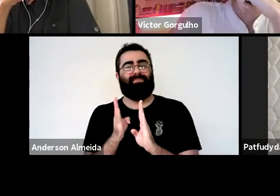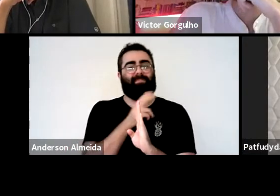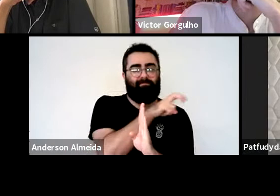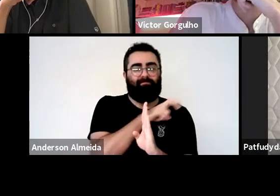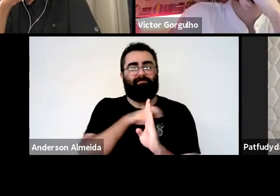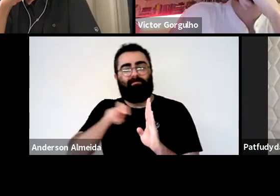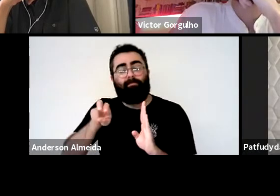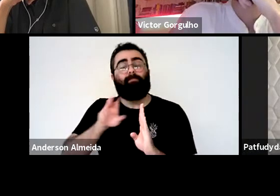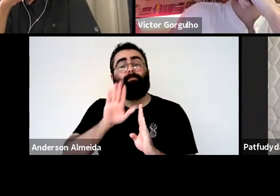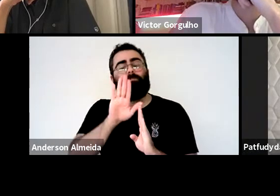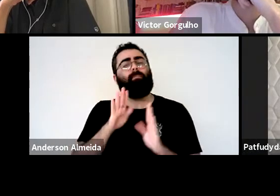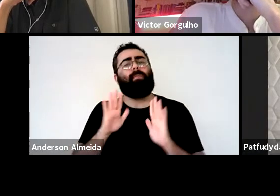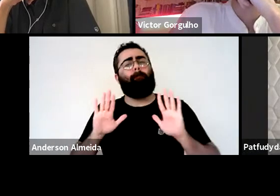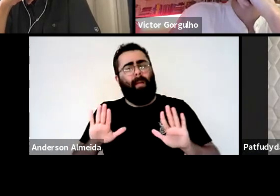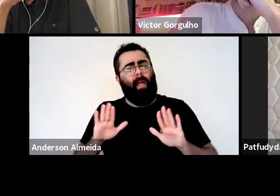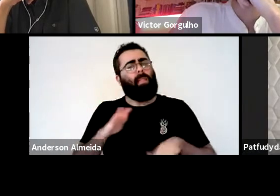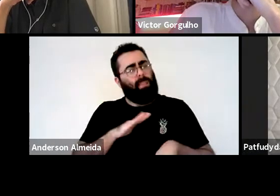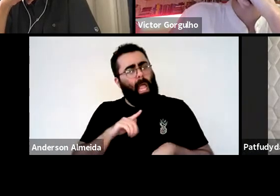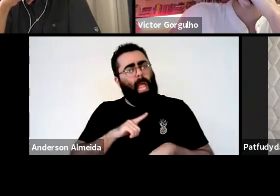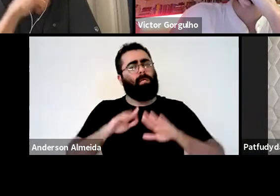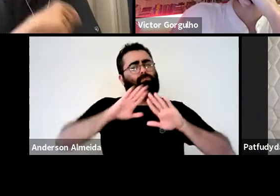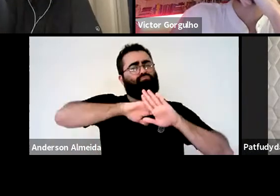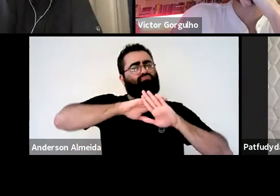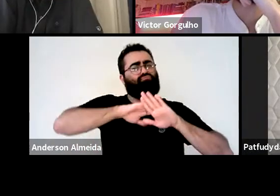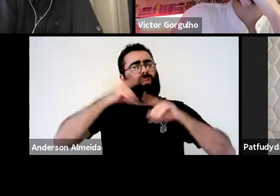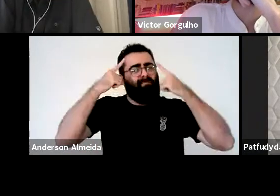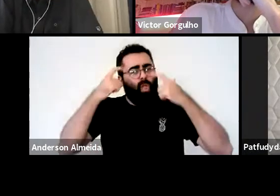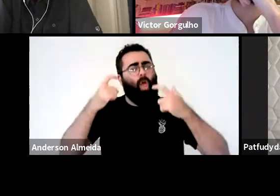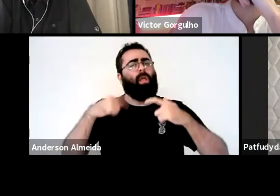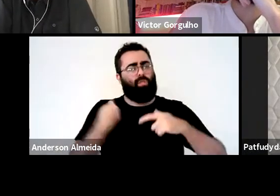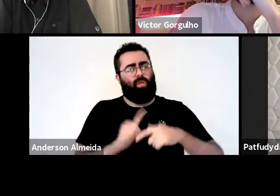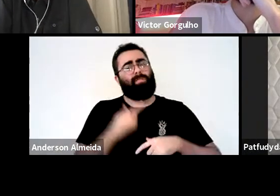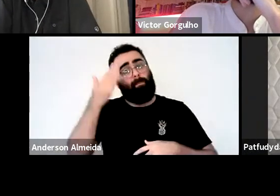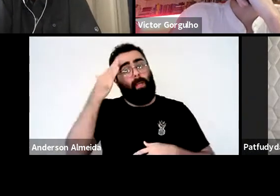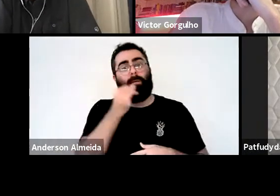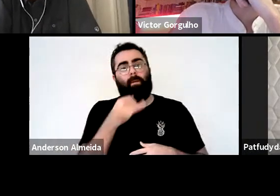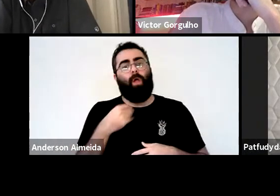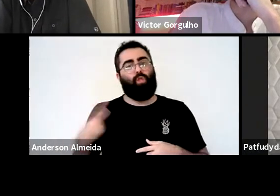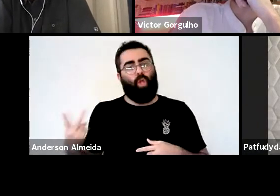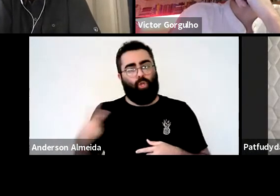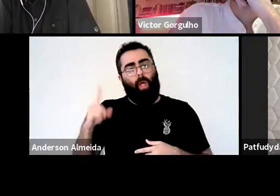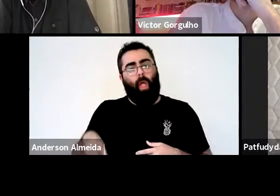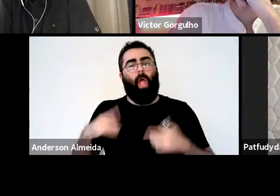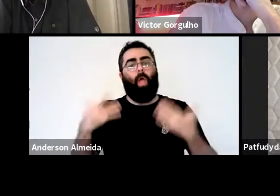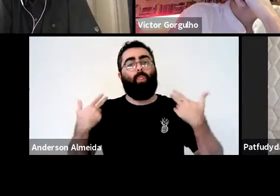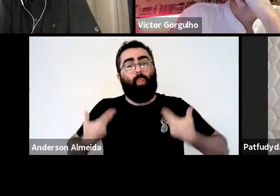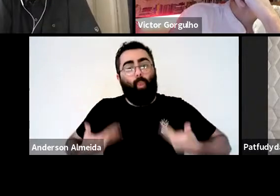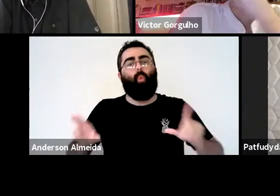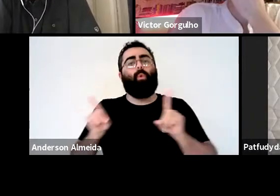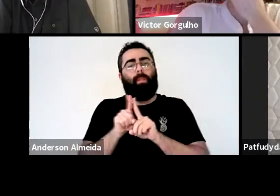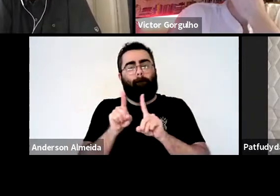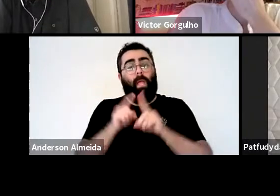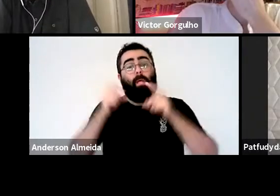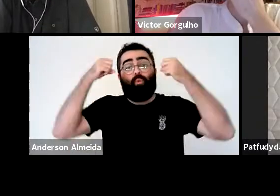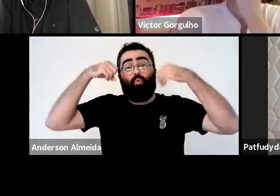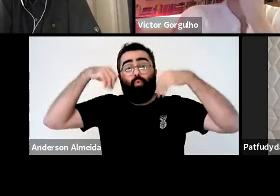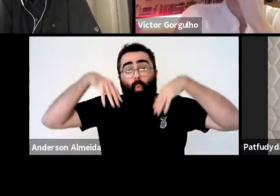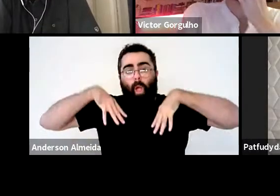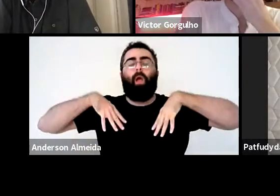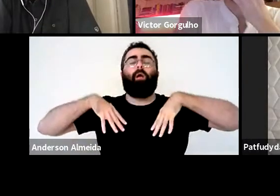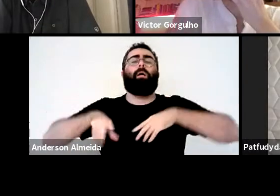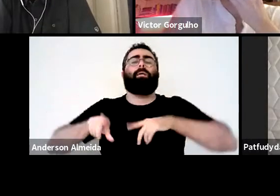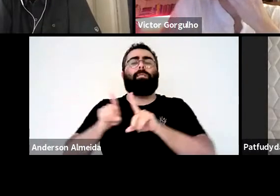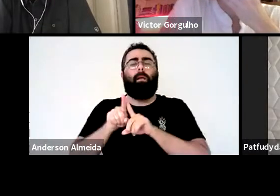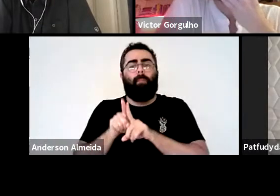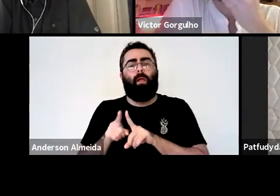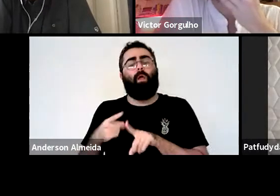tem uma dimensão da violência que nos interessava muito. A gente sabia que a gente estava suado, que a gente estava nu, uhum, que a gente ficava muito perto de uma pessoa com